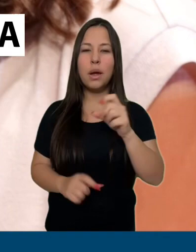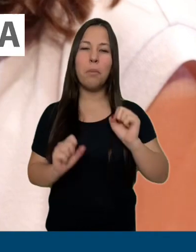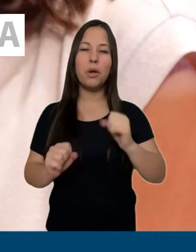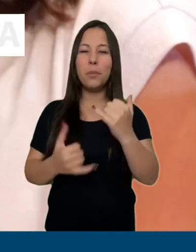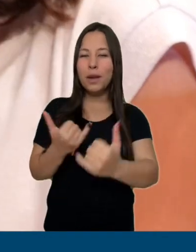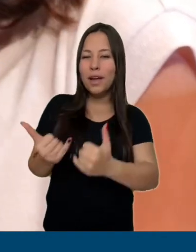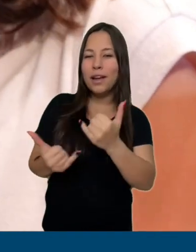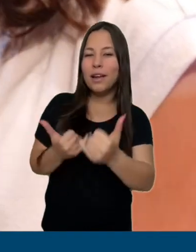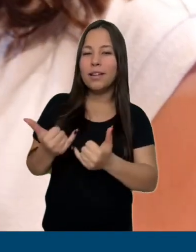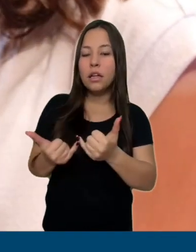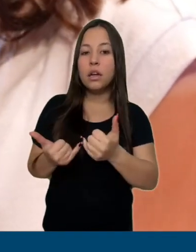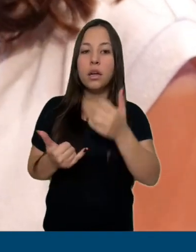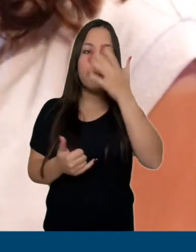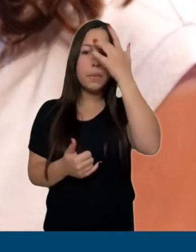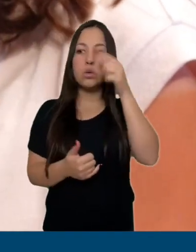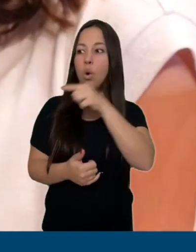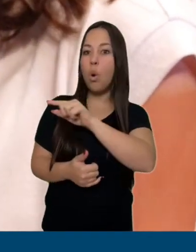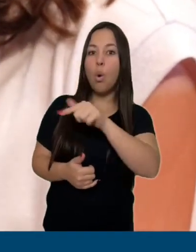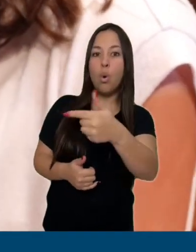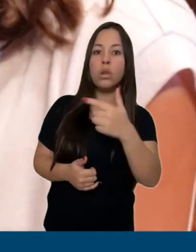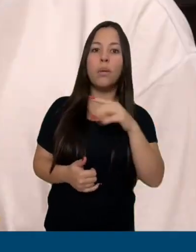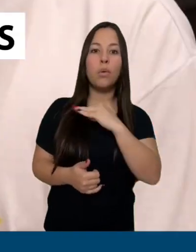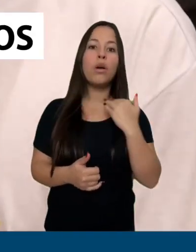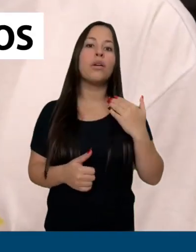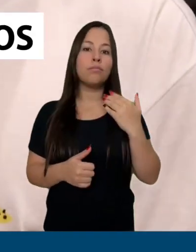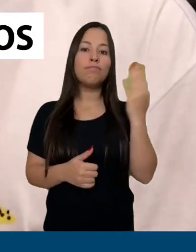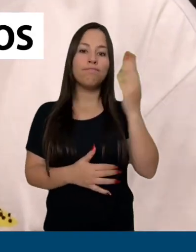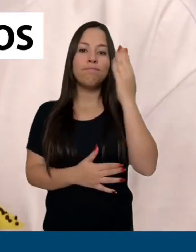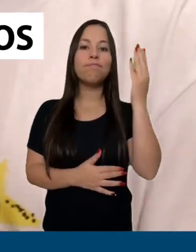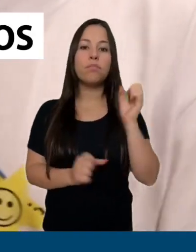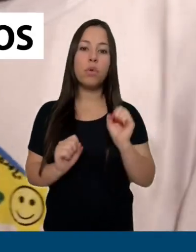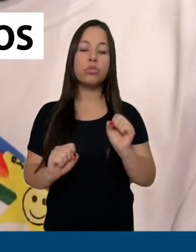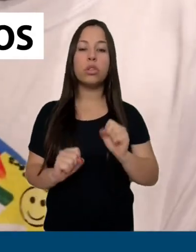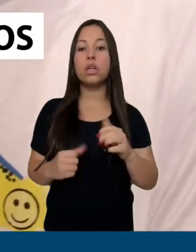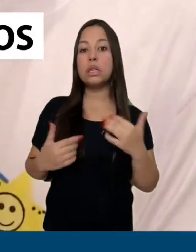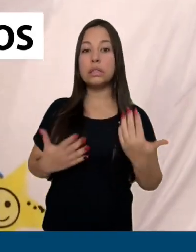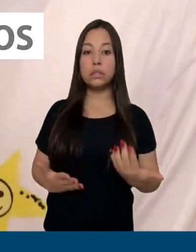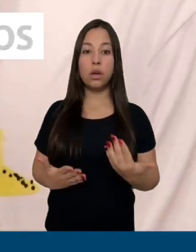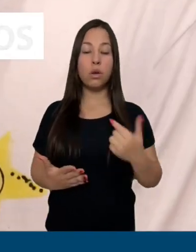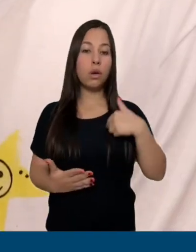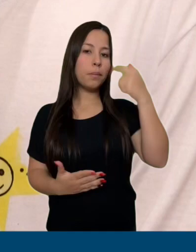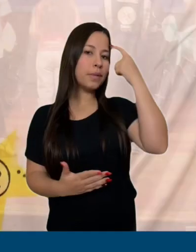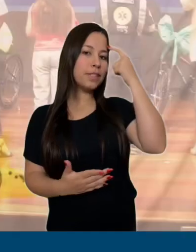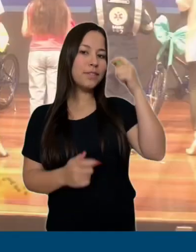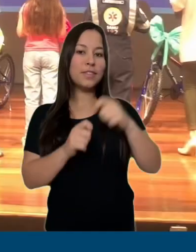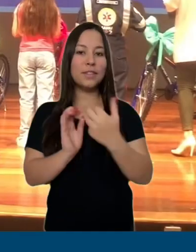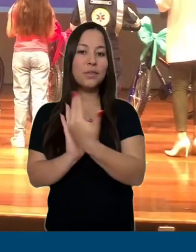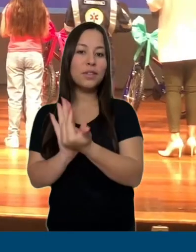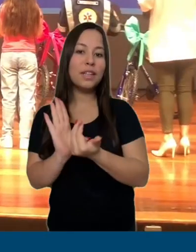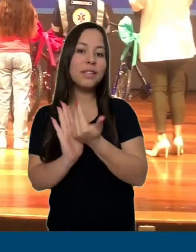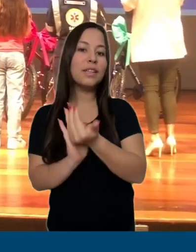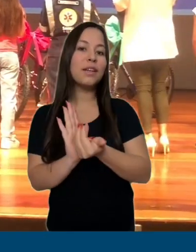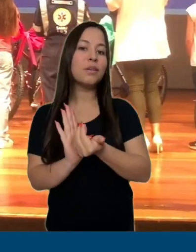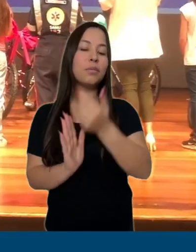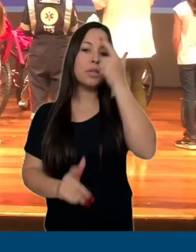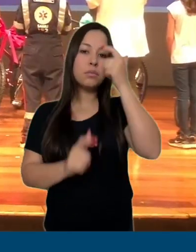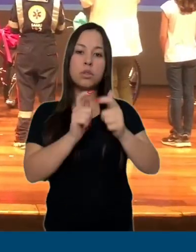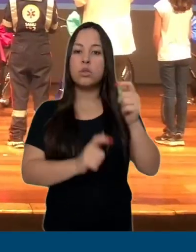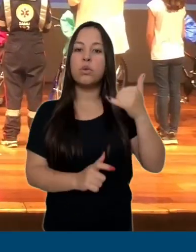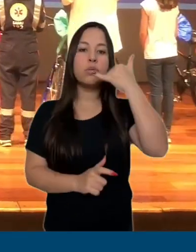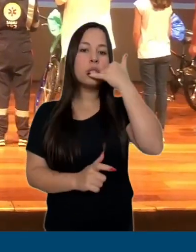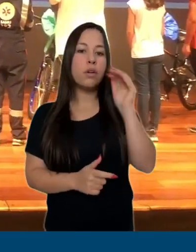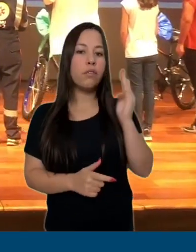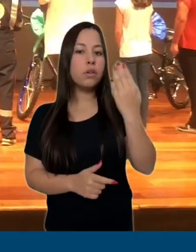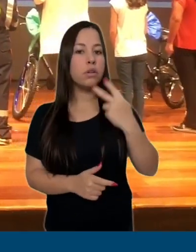querendo fazer uma brincadeira, uma pessoa pode estar morrendo e passando mal. Eu pensei em fazer um desenho para as pessoas não